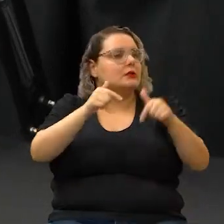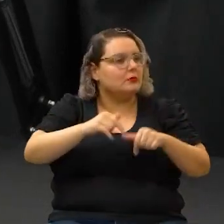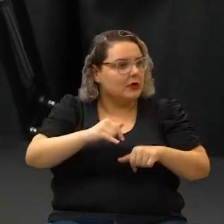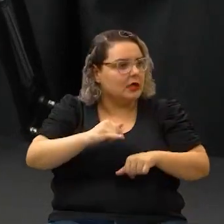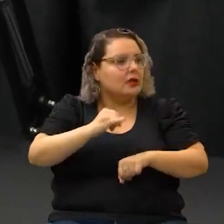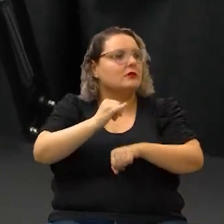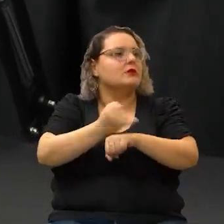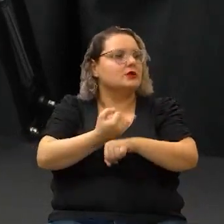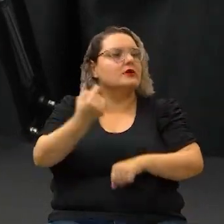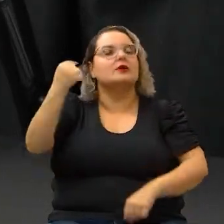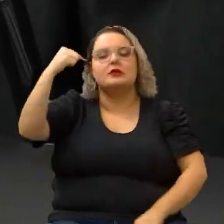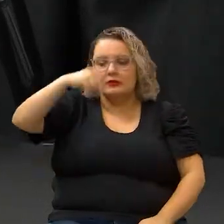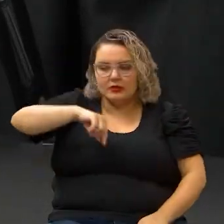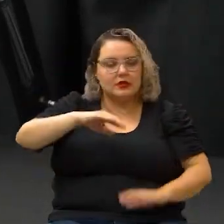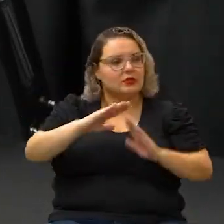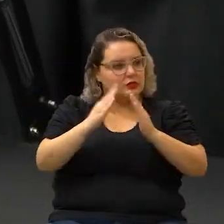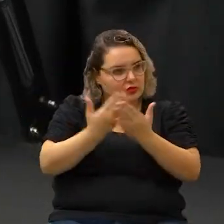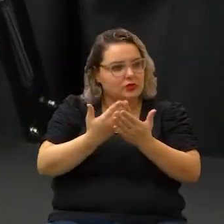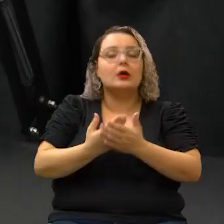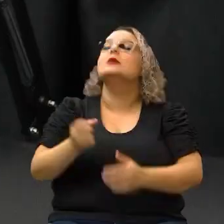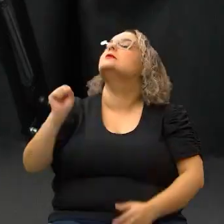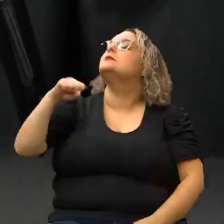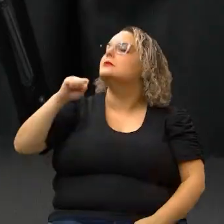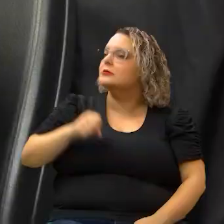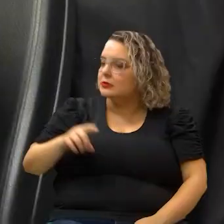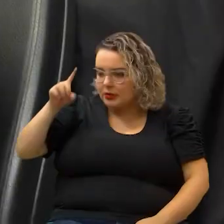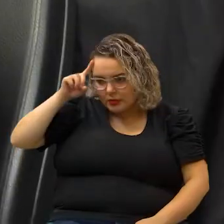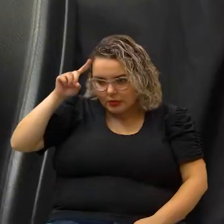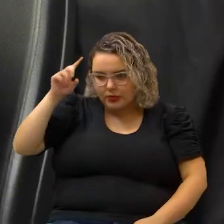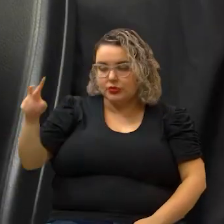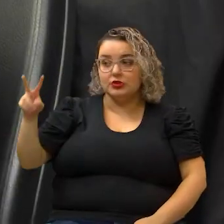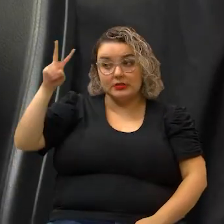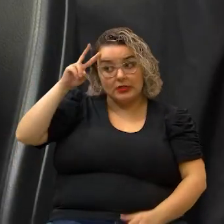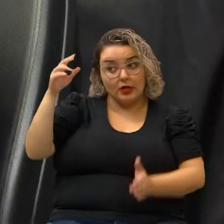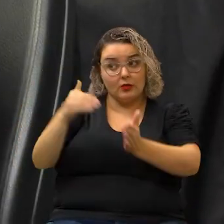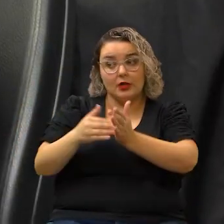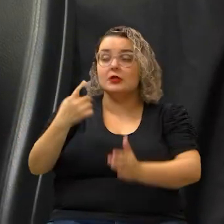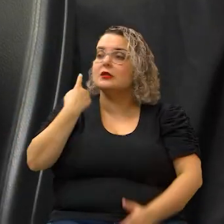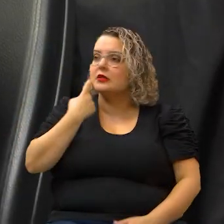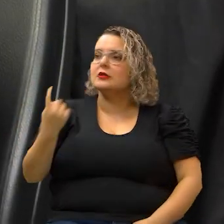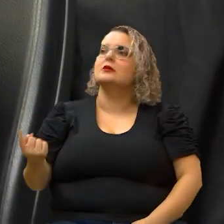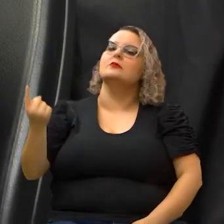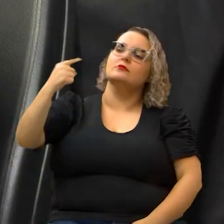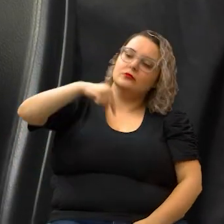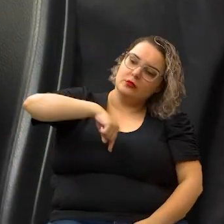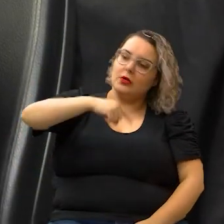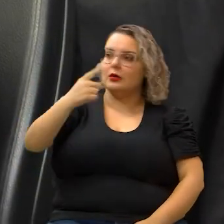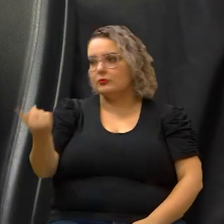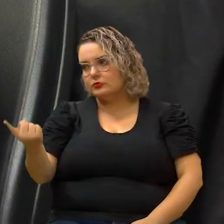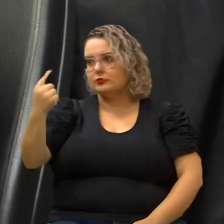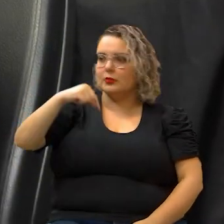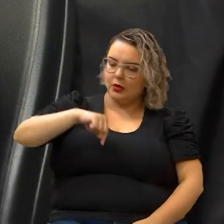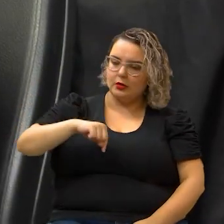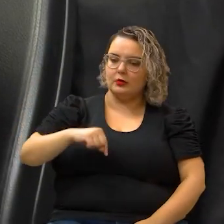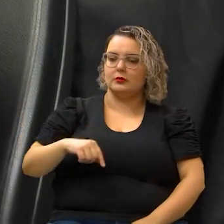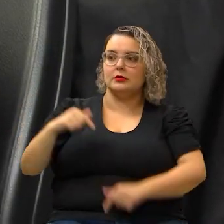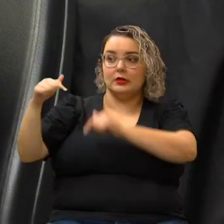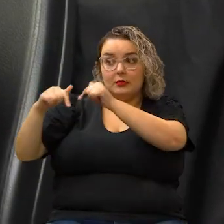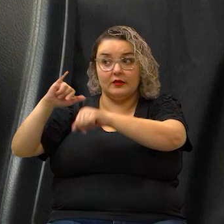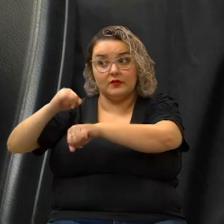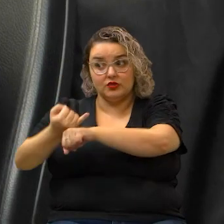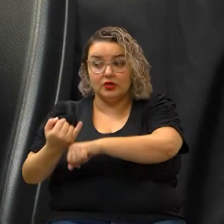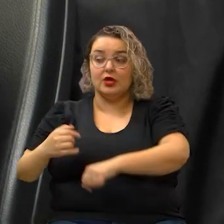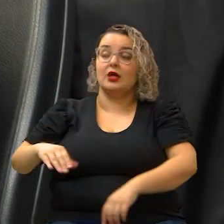Jundiaí e vinha estudar aqui, vinha todo dia, né? Segunda a sexta. Aí eu falei,